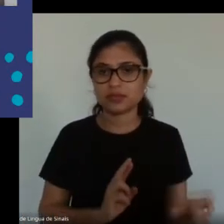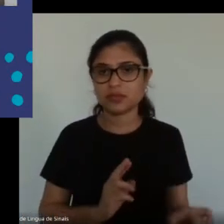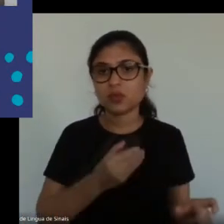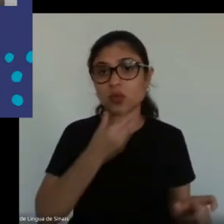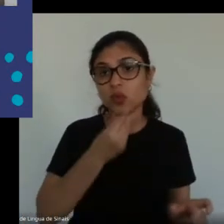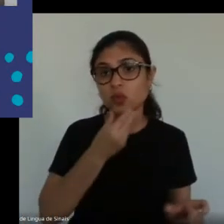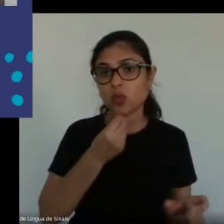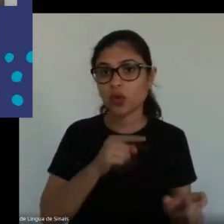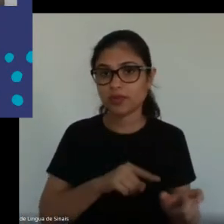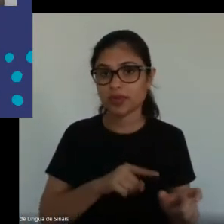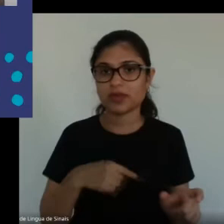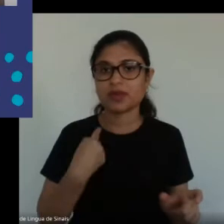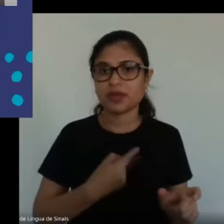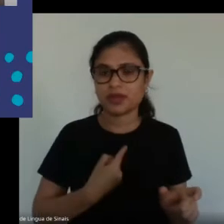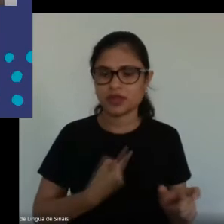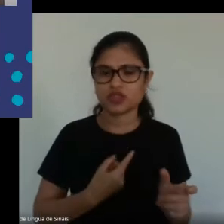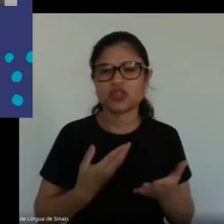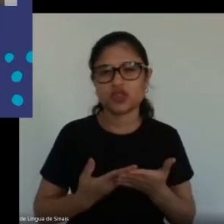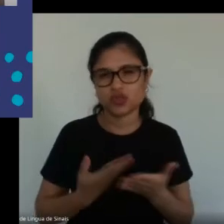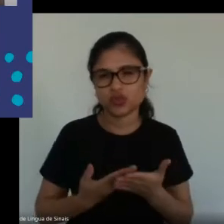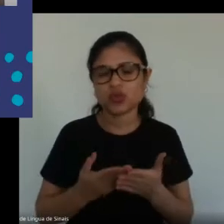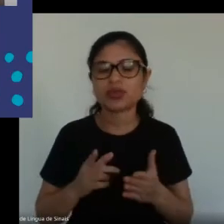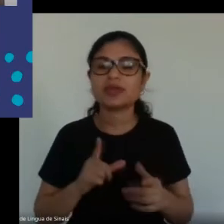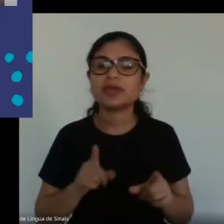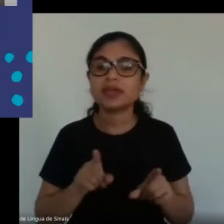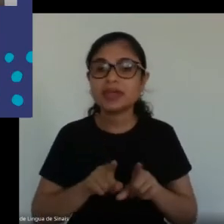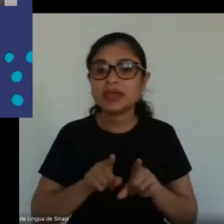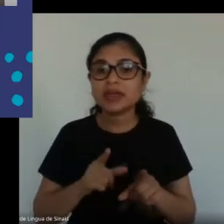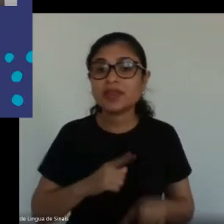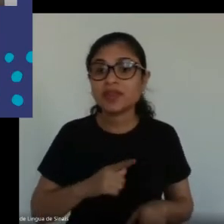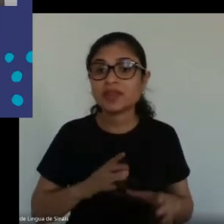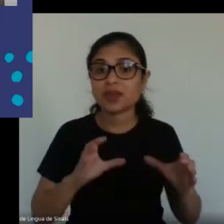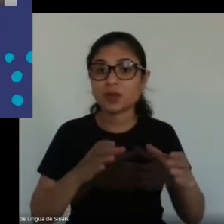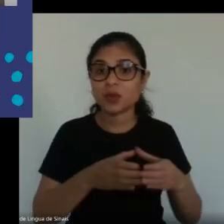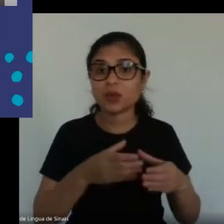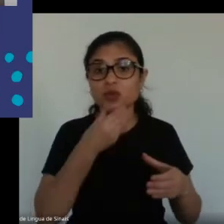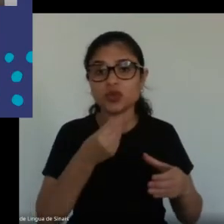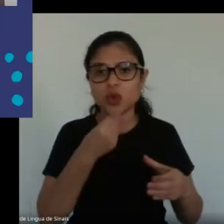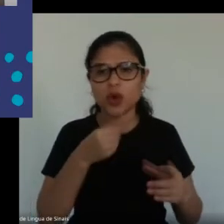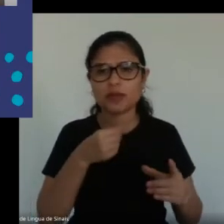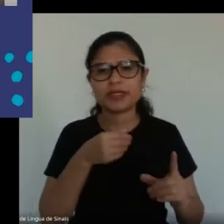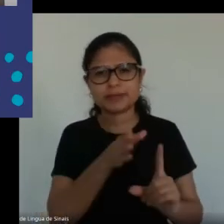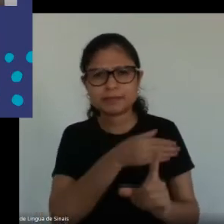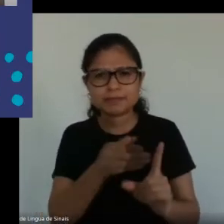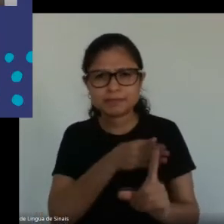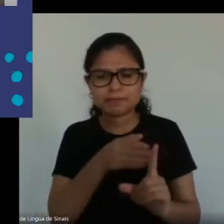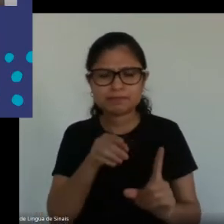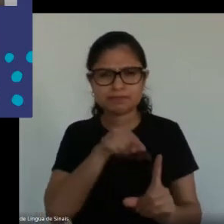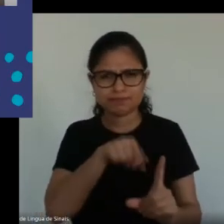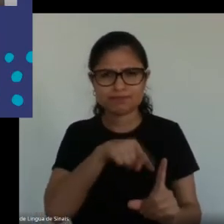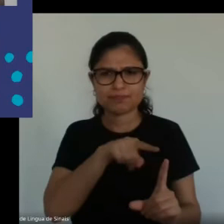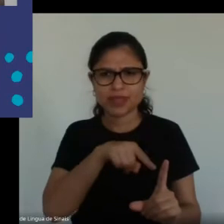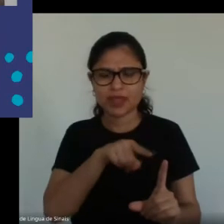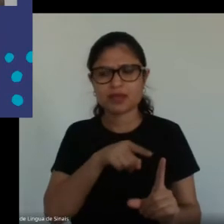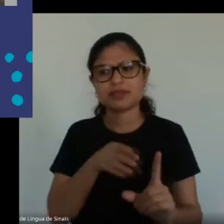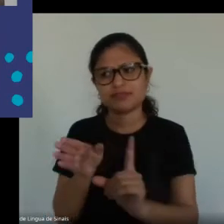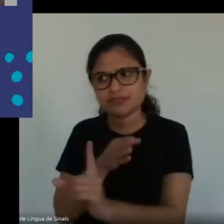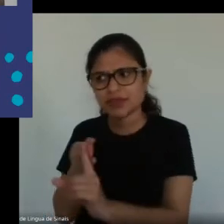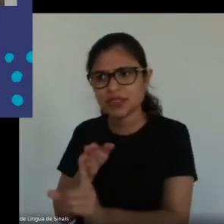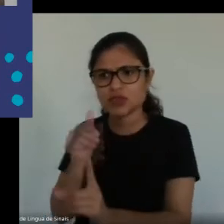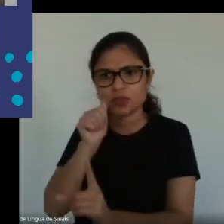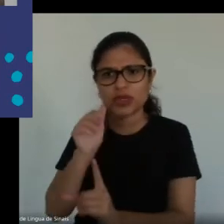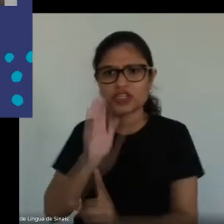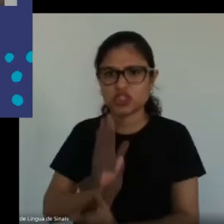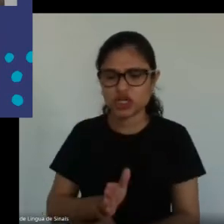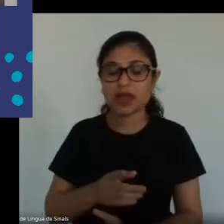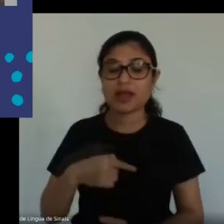O homem, a gente estuda, né? Eu tenho grupos de homens agressores, né? Homens que agrediram mulheres. A gente